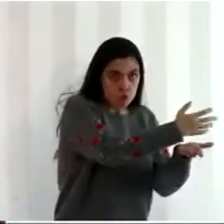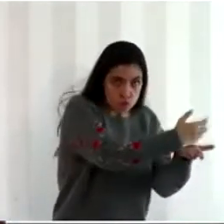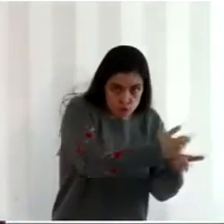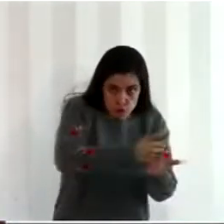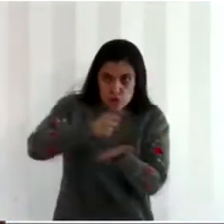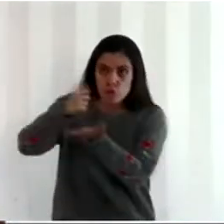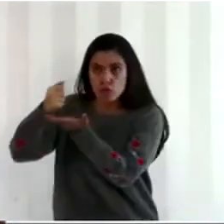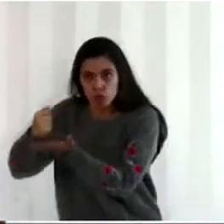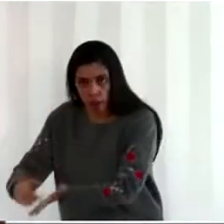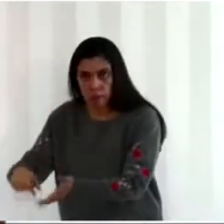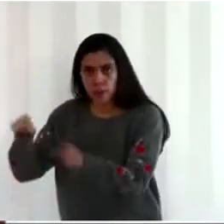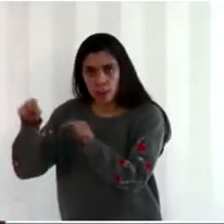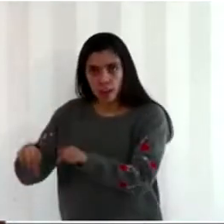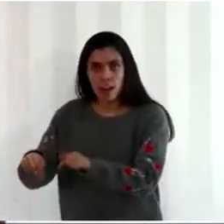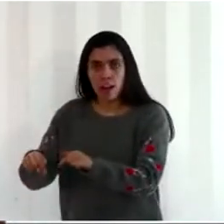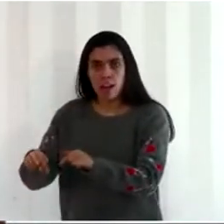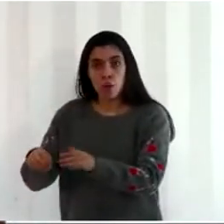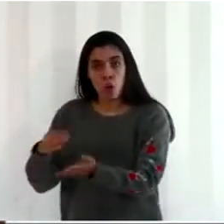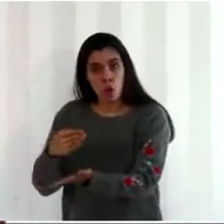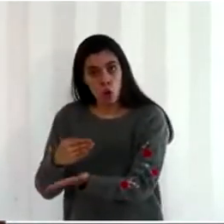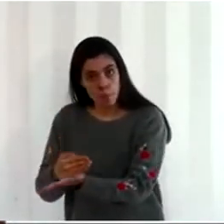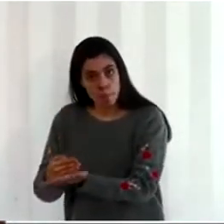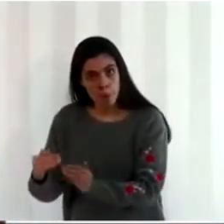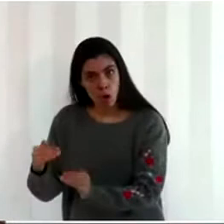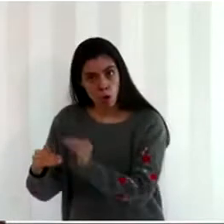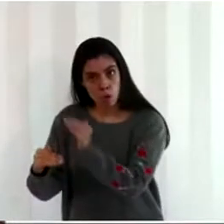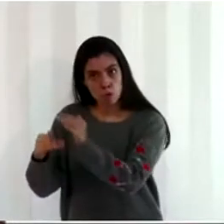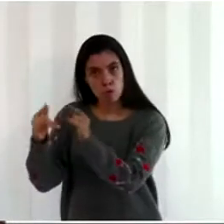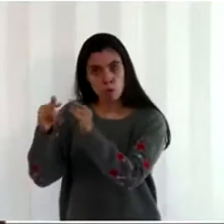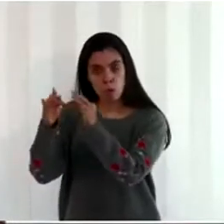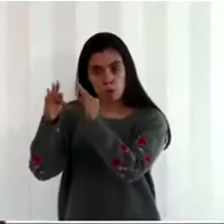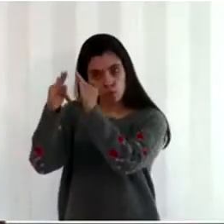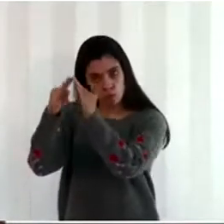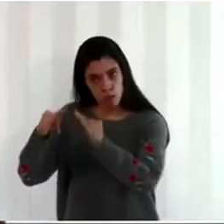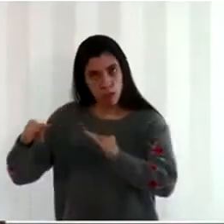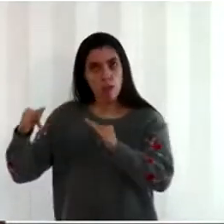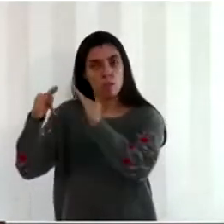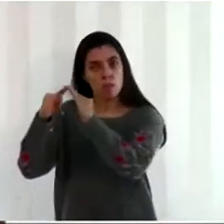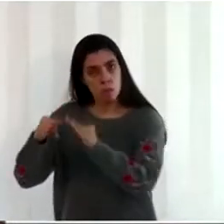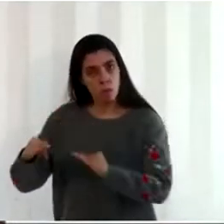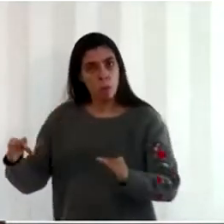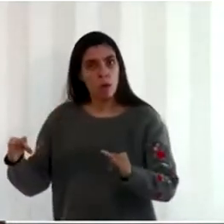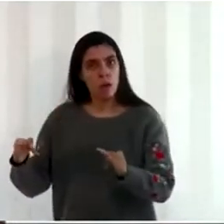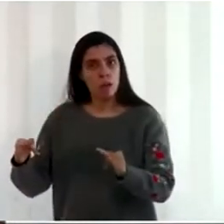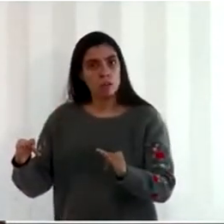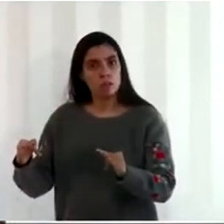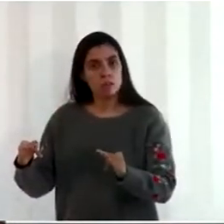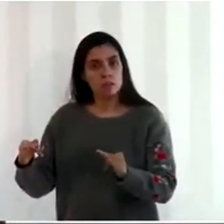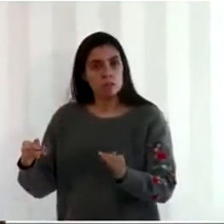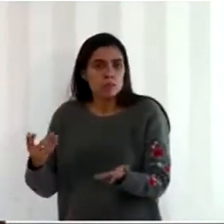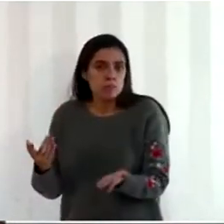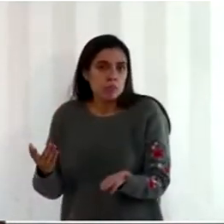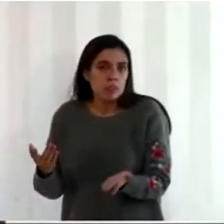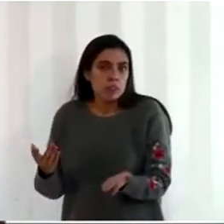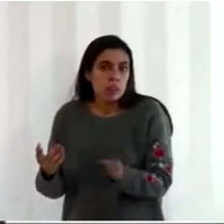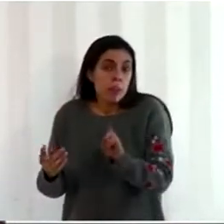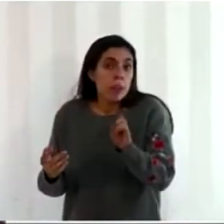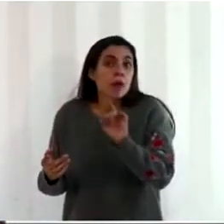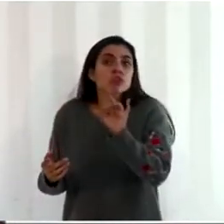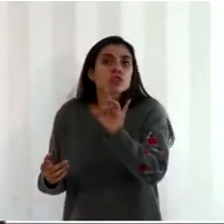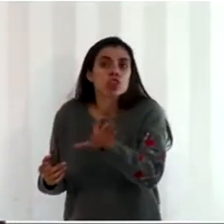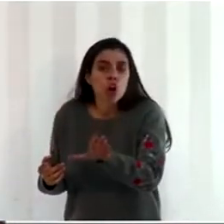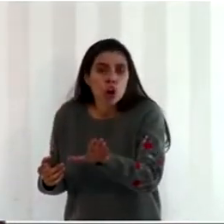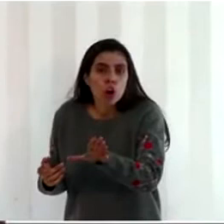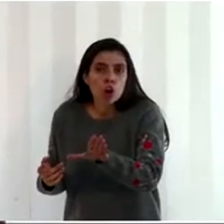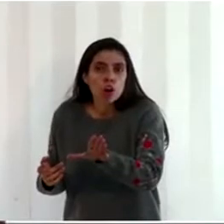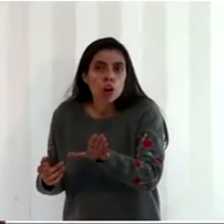Deus permanecia em ruínas. É bem verdade, como nós já lemos na primeira vez que iniciamos essa exposição, que lá no livro de Esdras nós temos ali